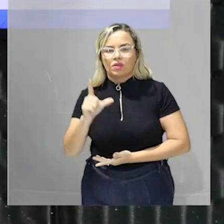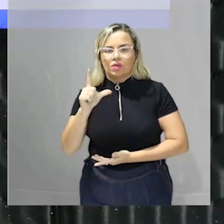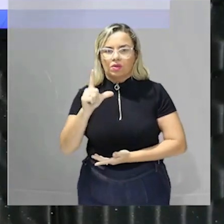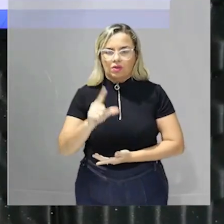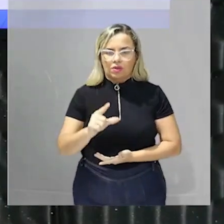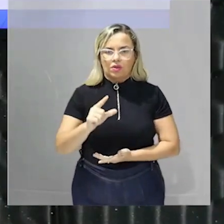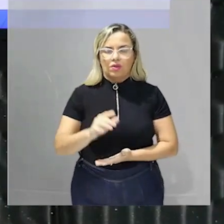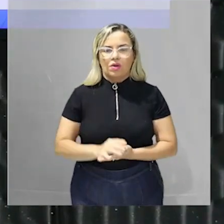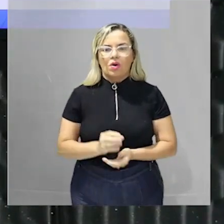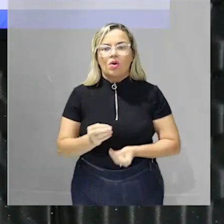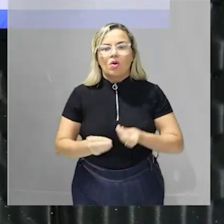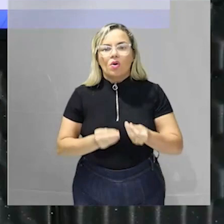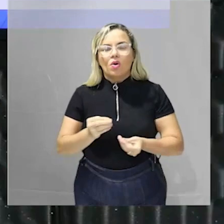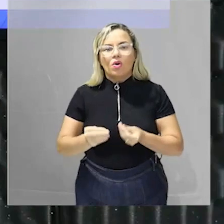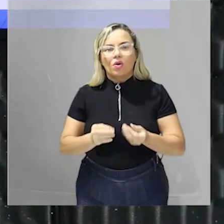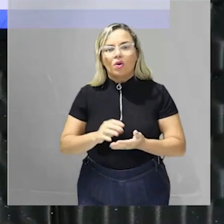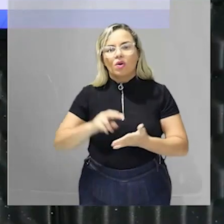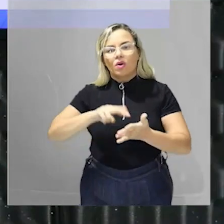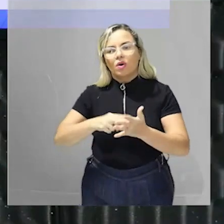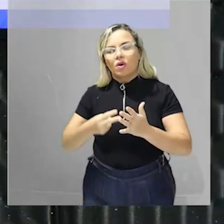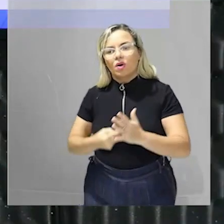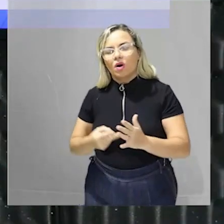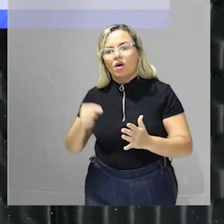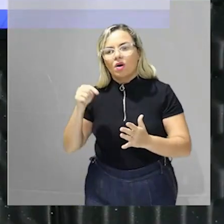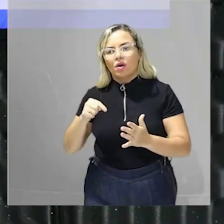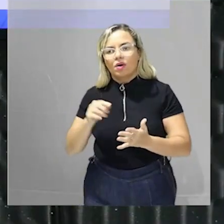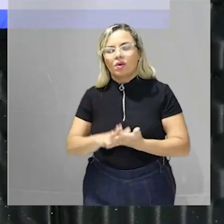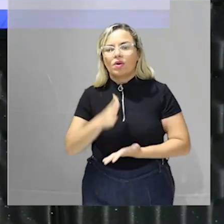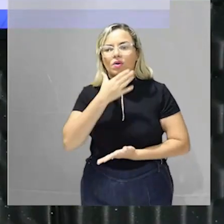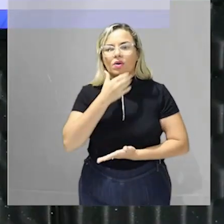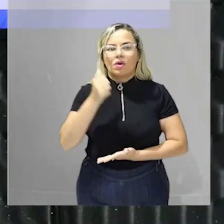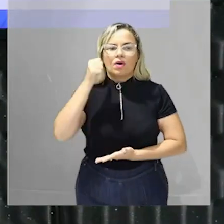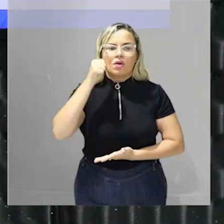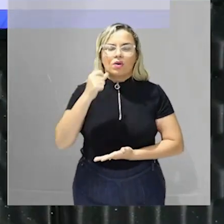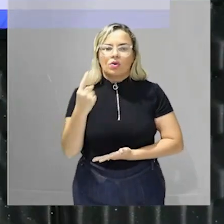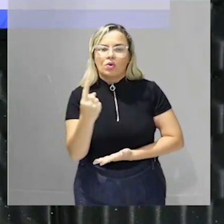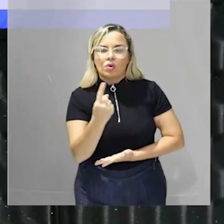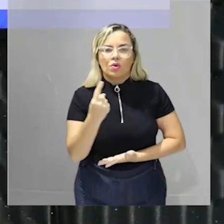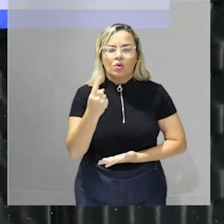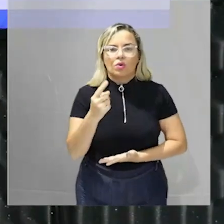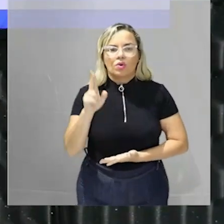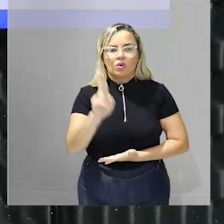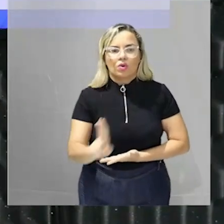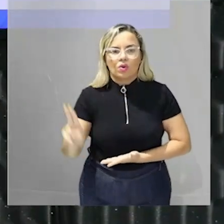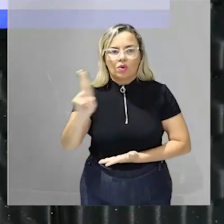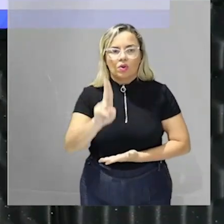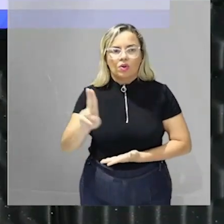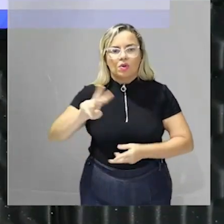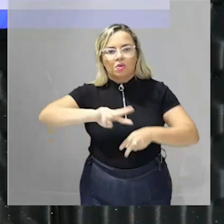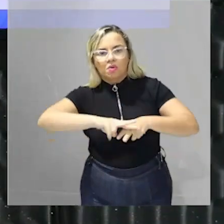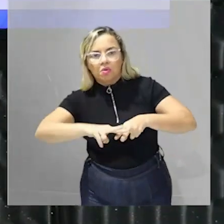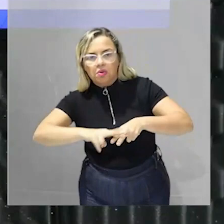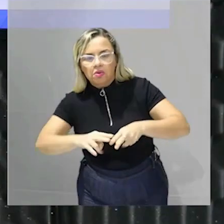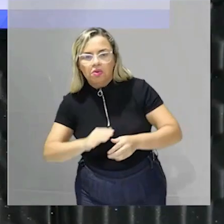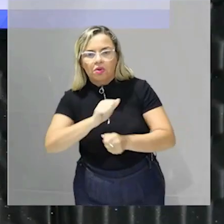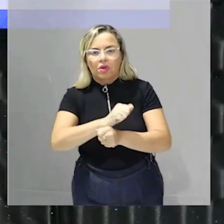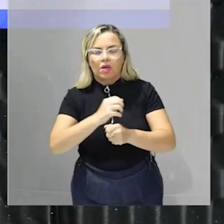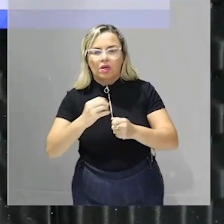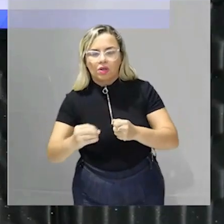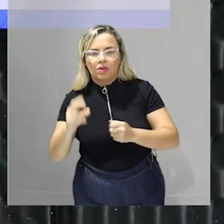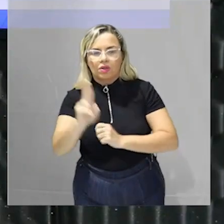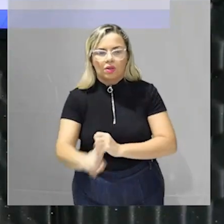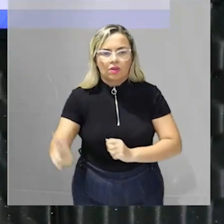para designar o masculino e o feminino, determinando o gênero pelo artigo que se emprega. Professor, é parecido